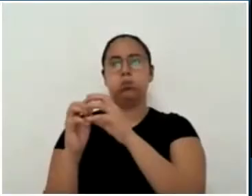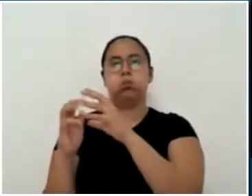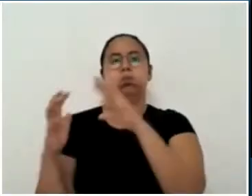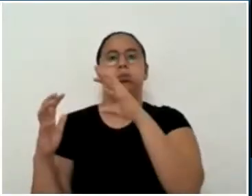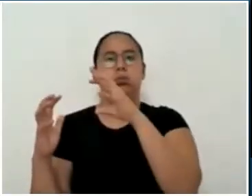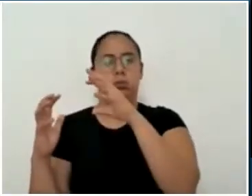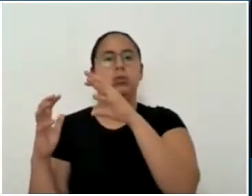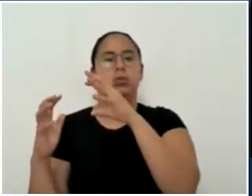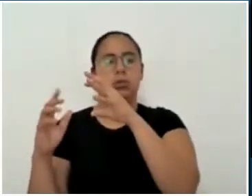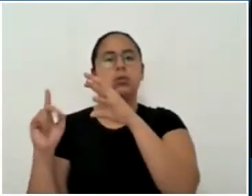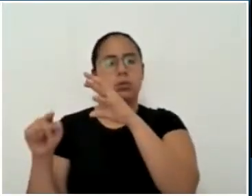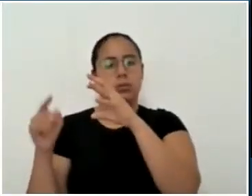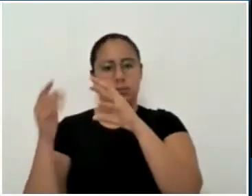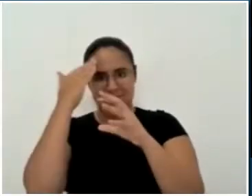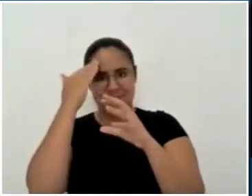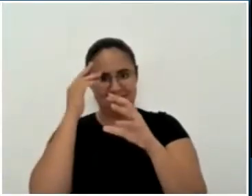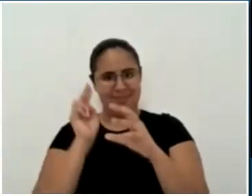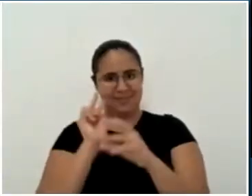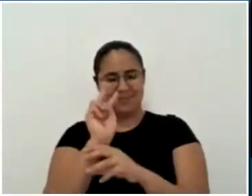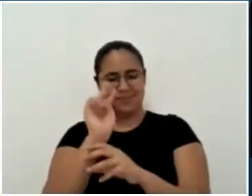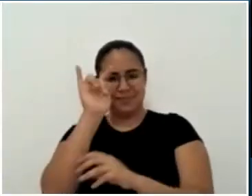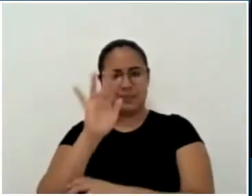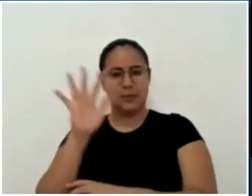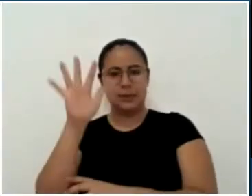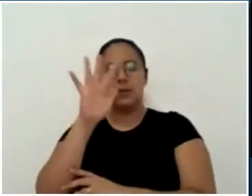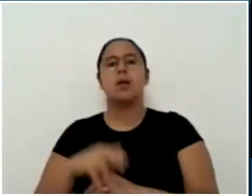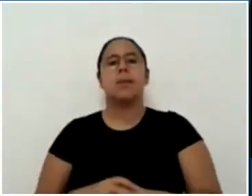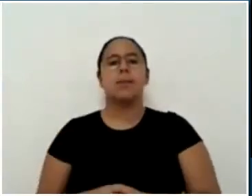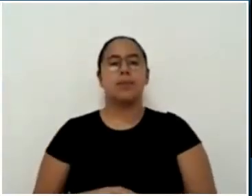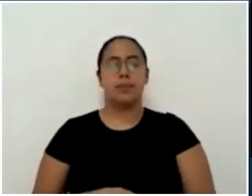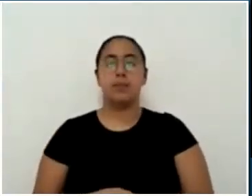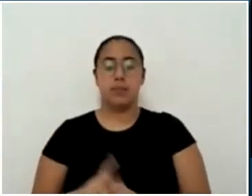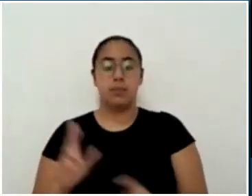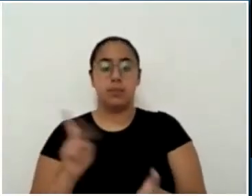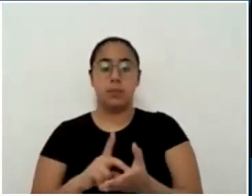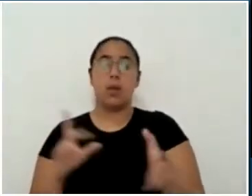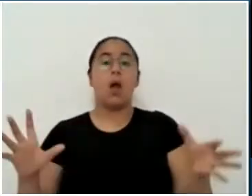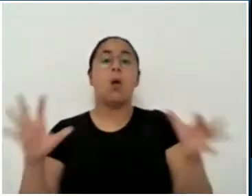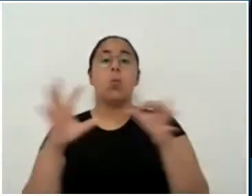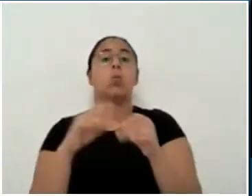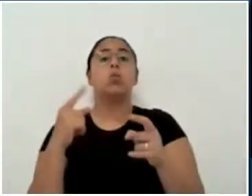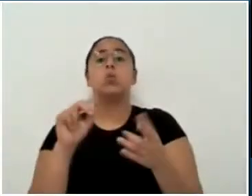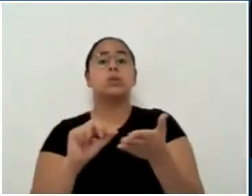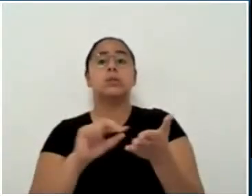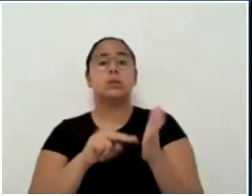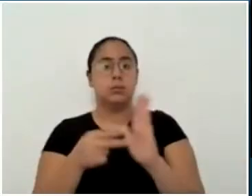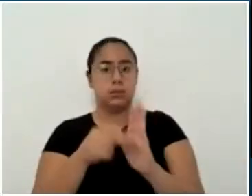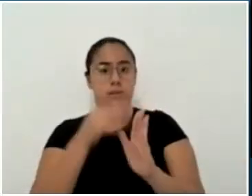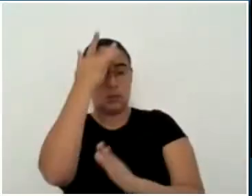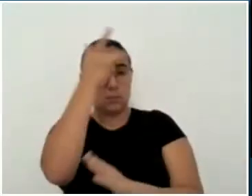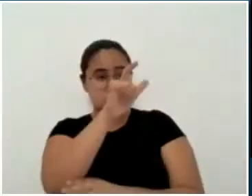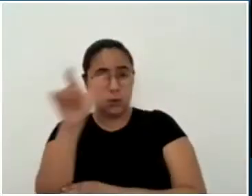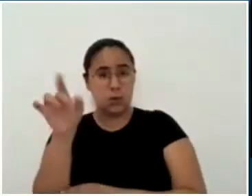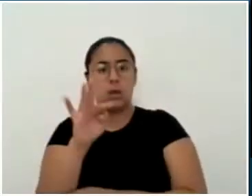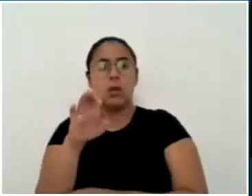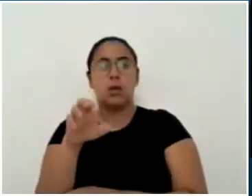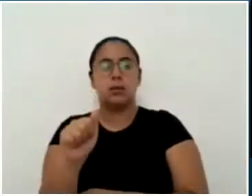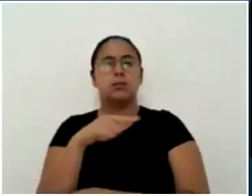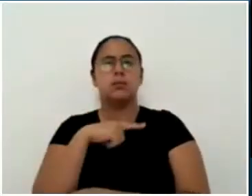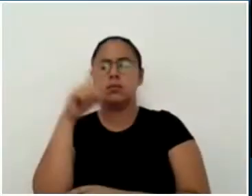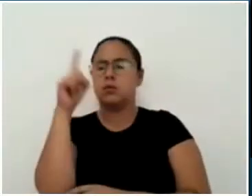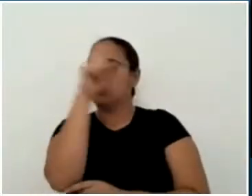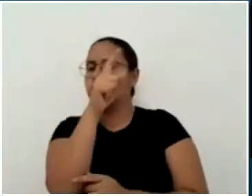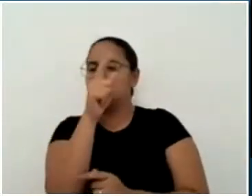todo. Então está associado a descontrole de emoções, algumas dificuldades com motivações para coisas